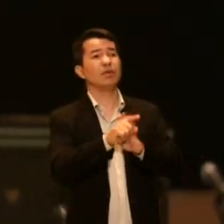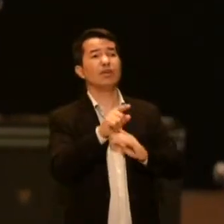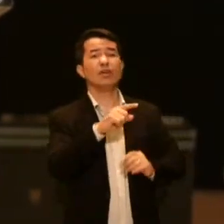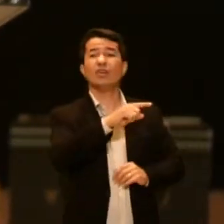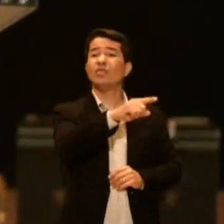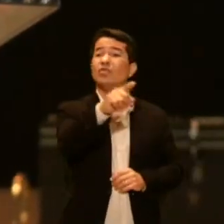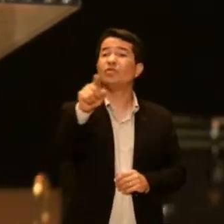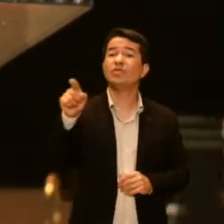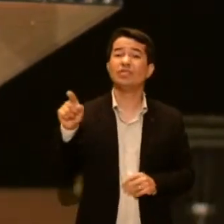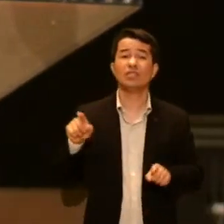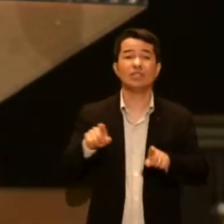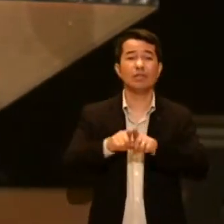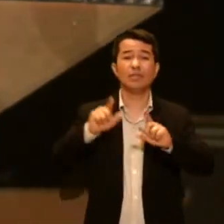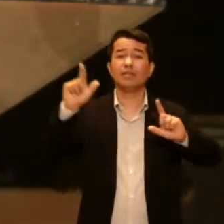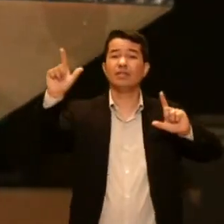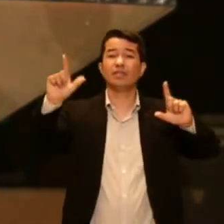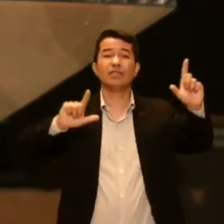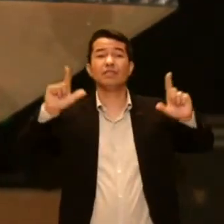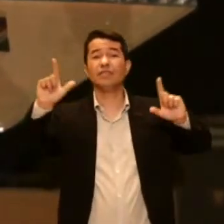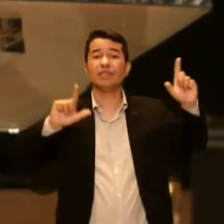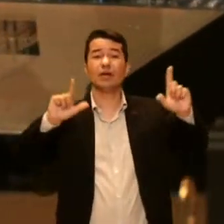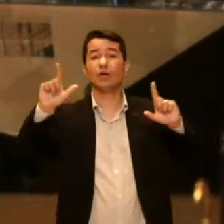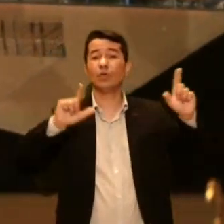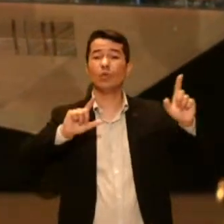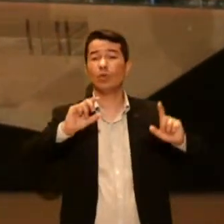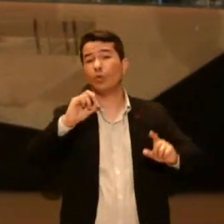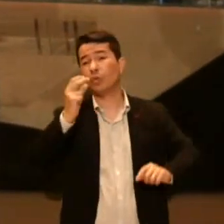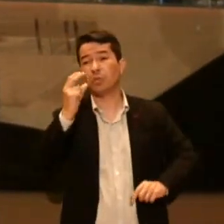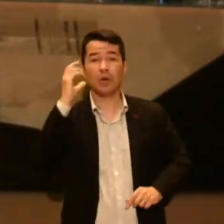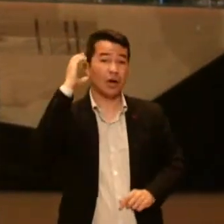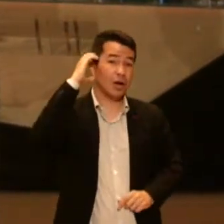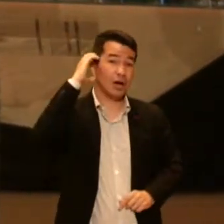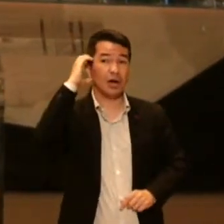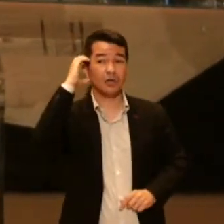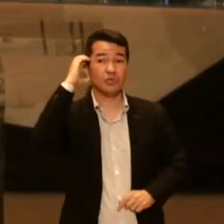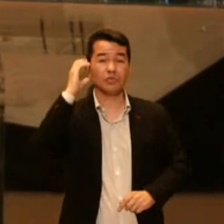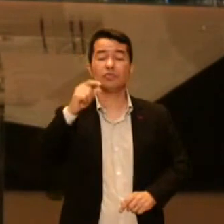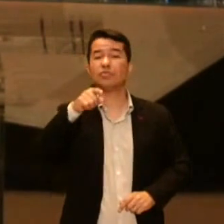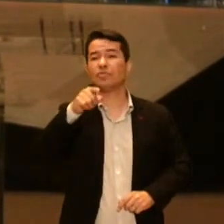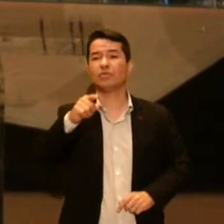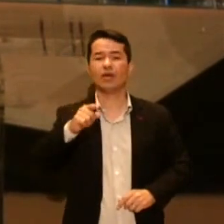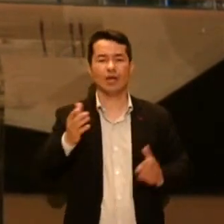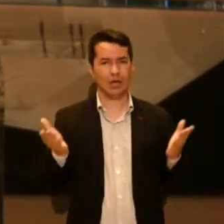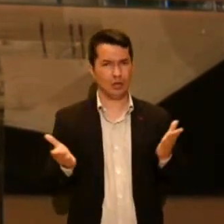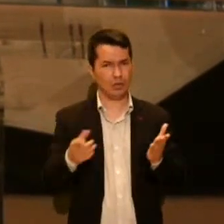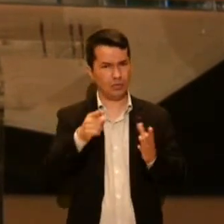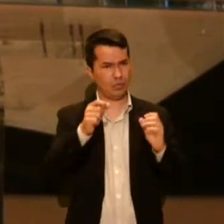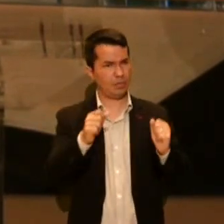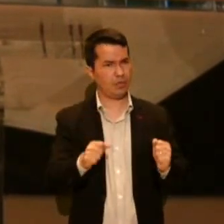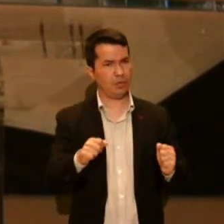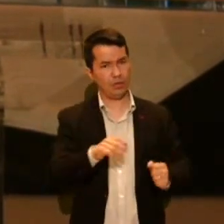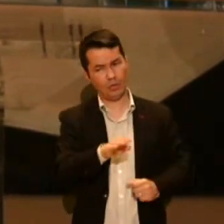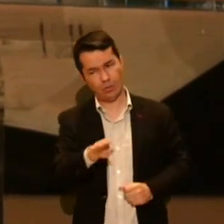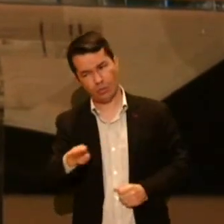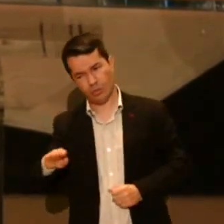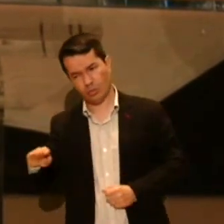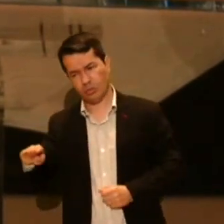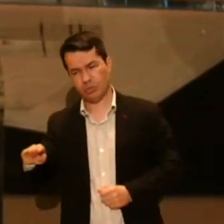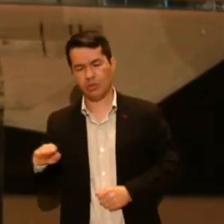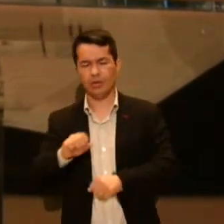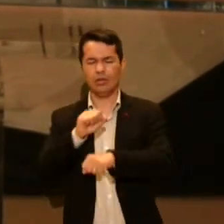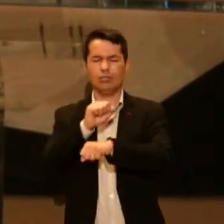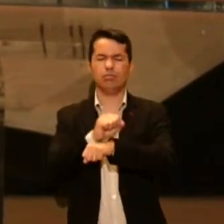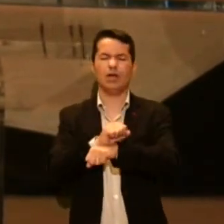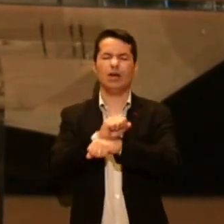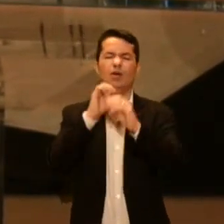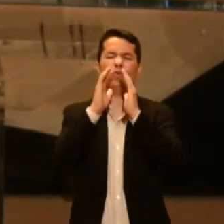ouvindo. Se você estiver ouvindo pelo rádio, então encosta o teu carro agora no meio-fio, porque a gente vai orar